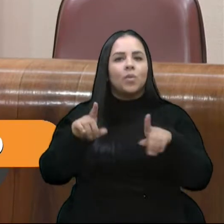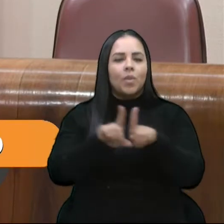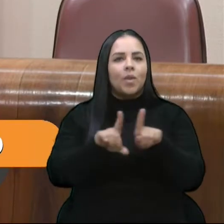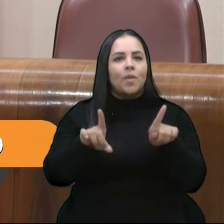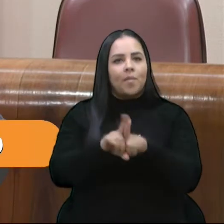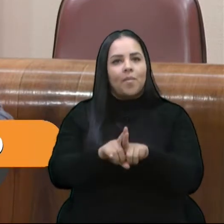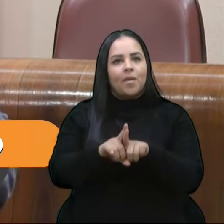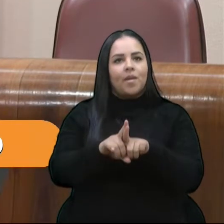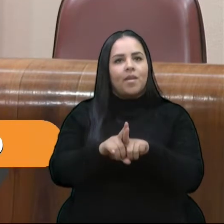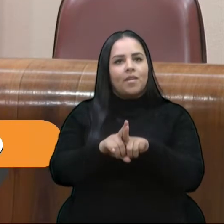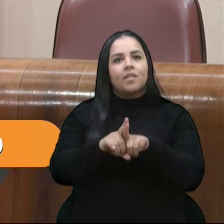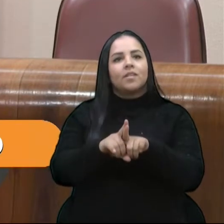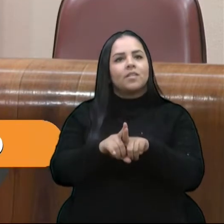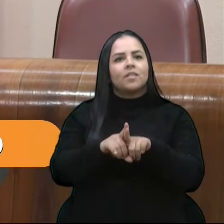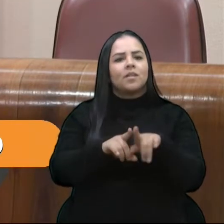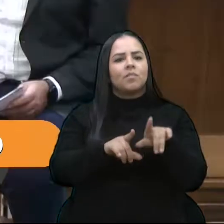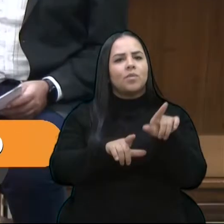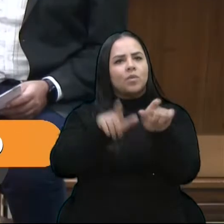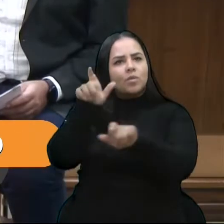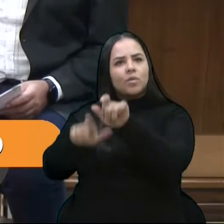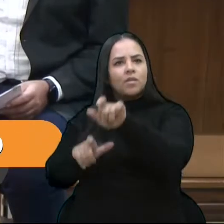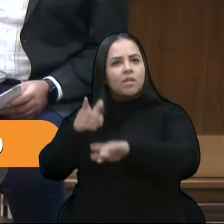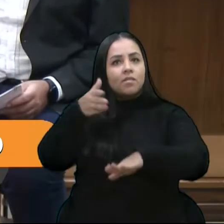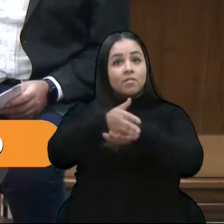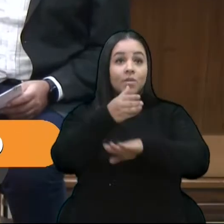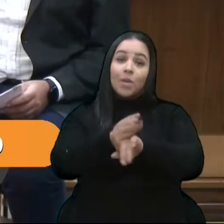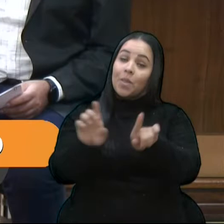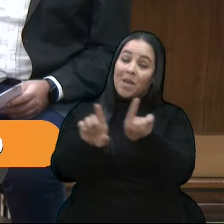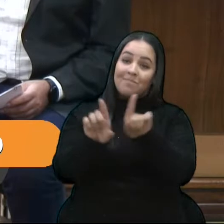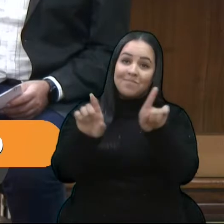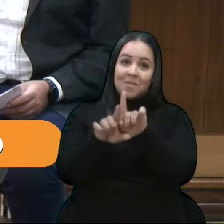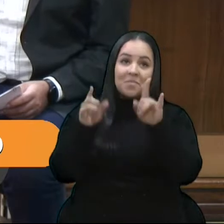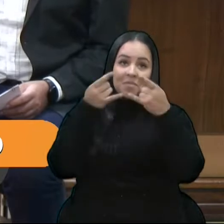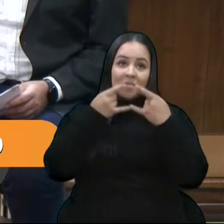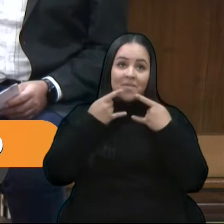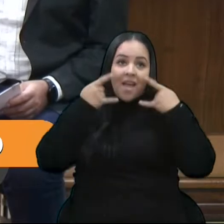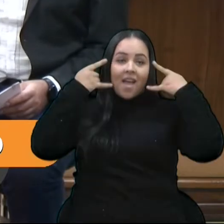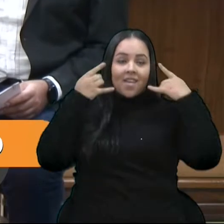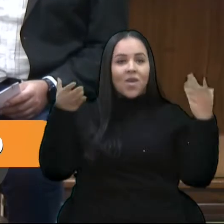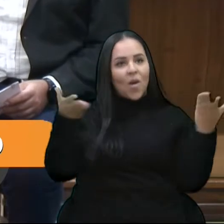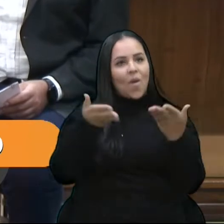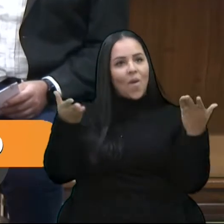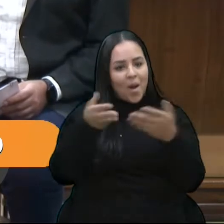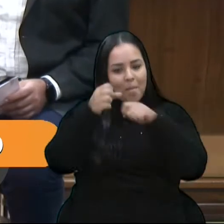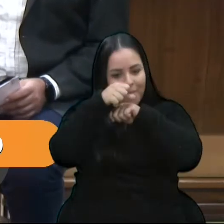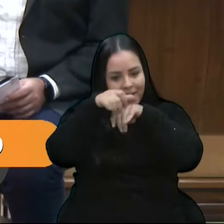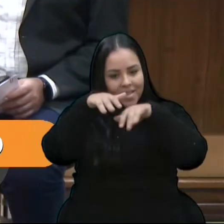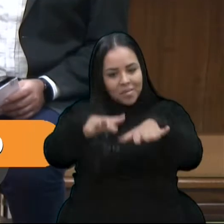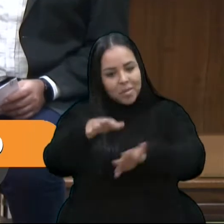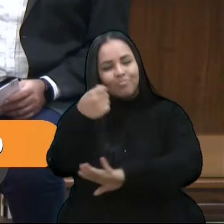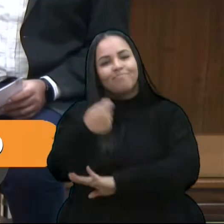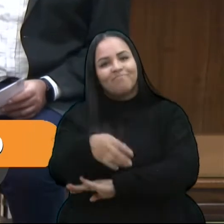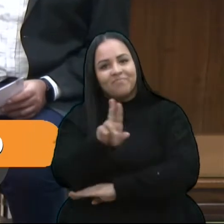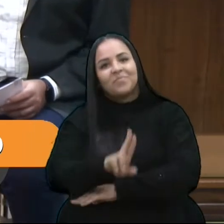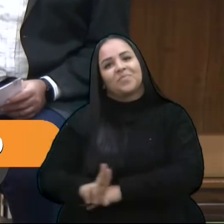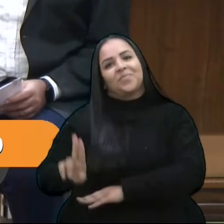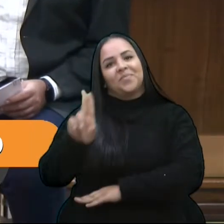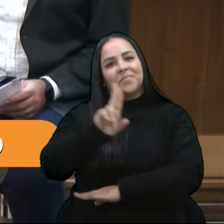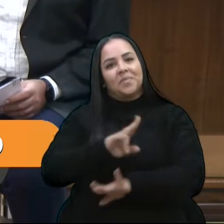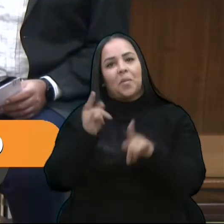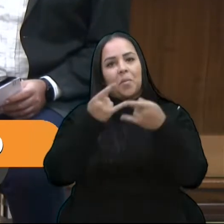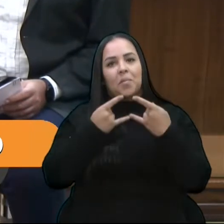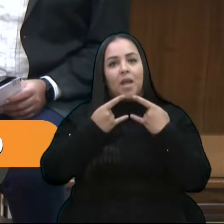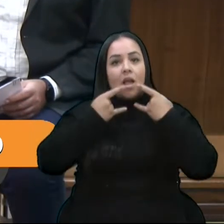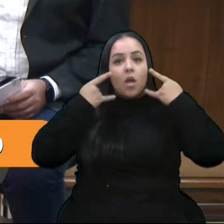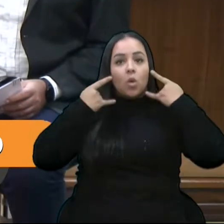nossos internautas. E das nossas máscaras, né? Que em tempo de pandemia precisamos utilizá-las com todo o